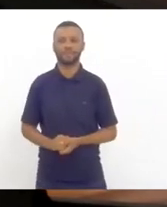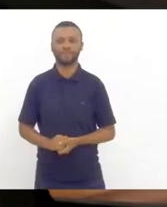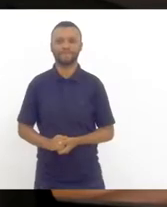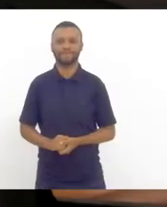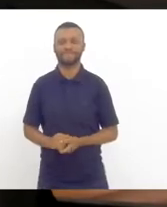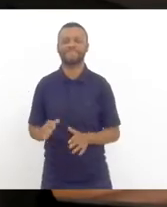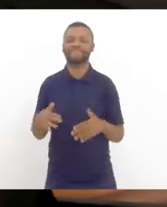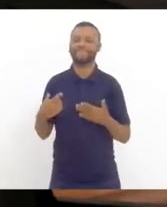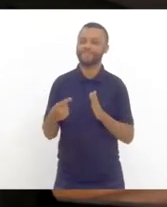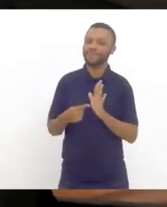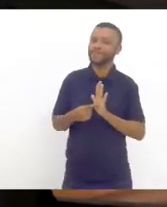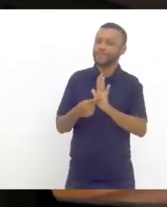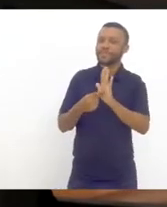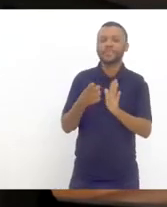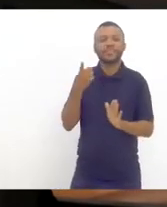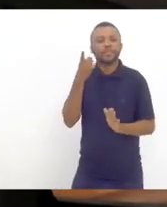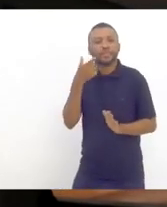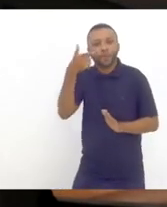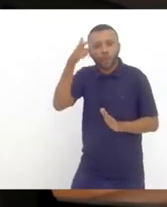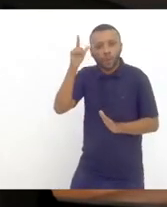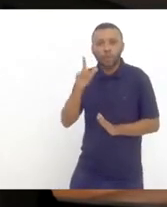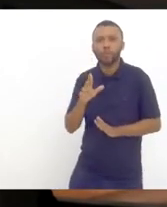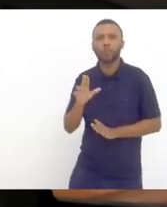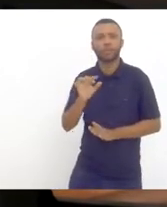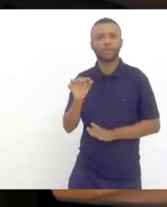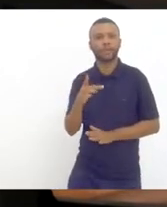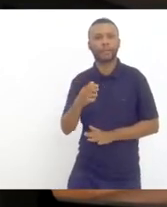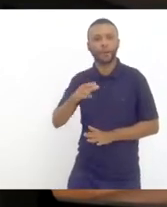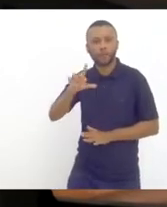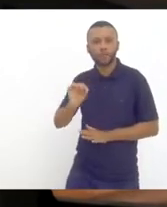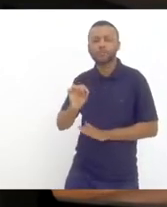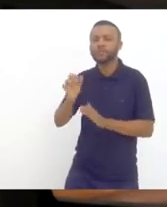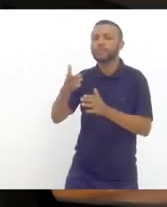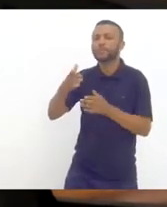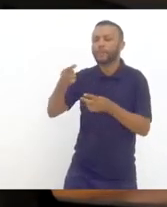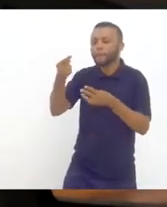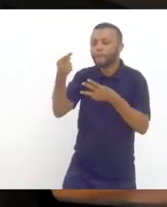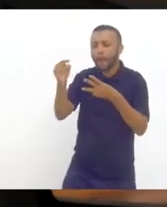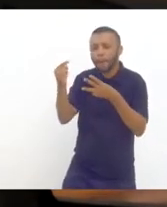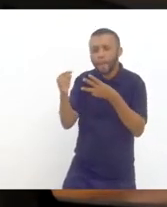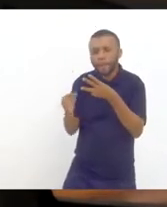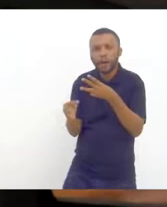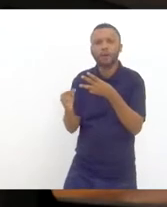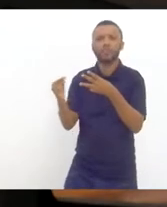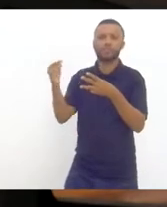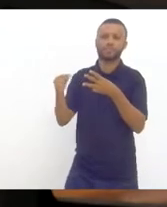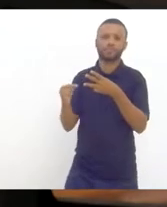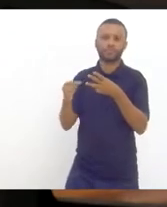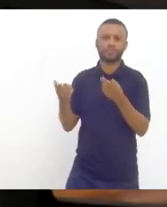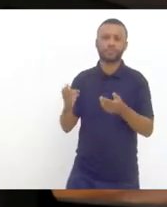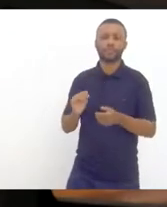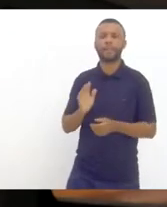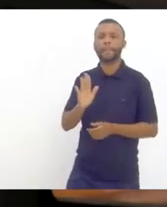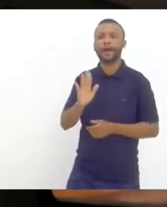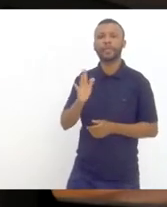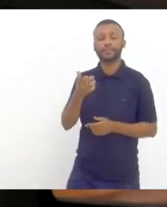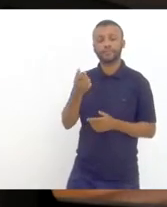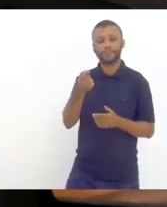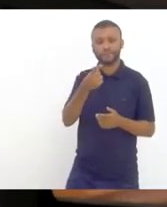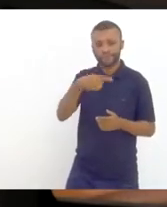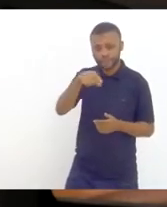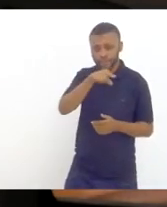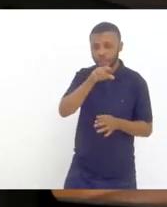apresentação, deputado Luiz Paulo, queria pedir para colocar, que viesse sobre os três pontos, Flávio, mas enquanto o pessoal